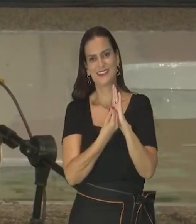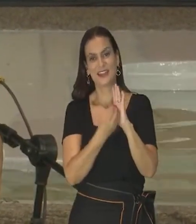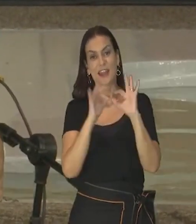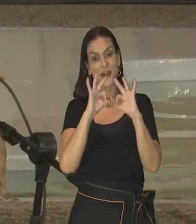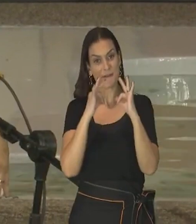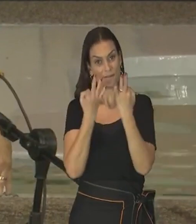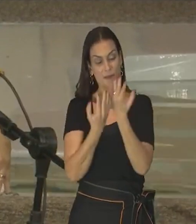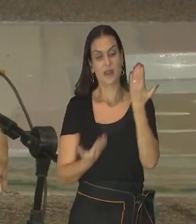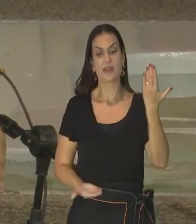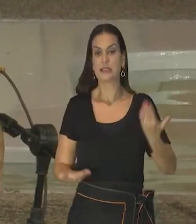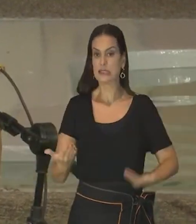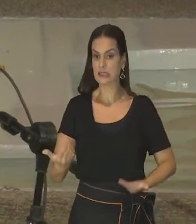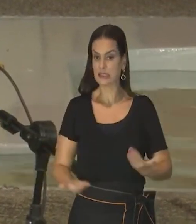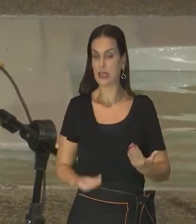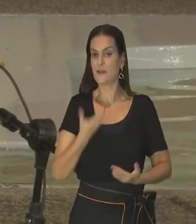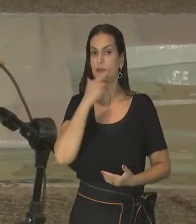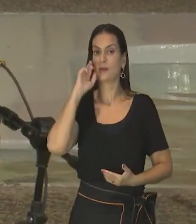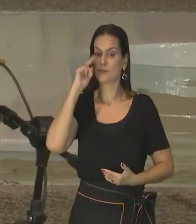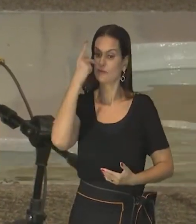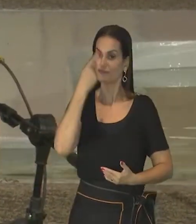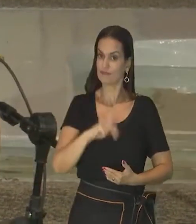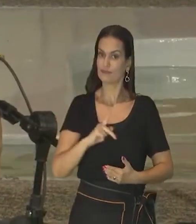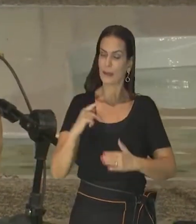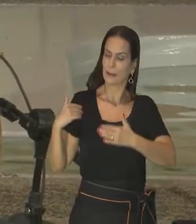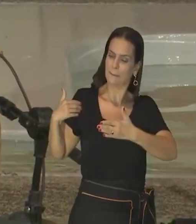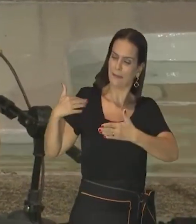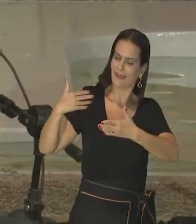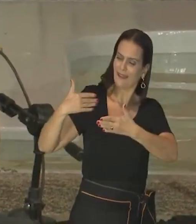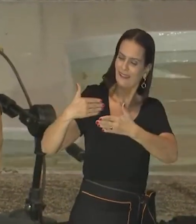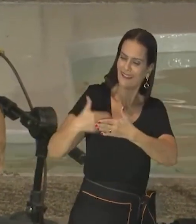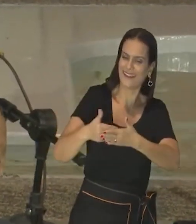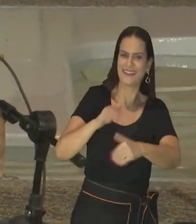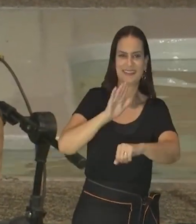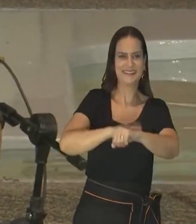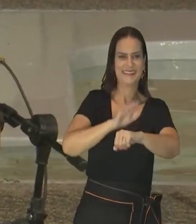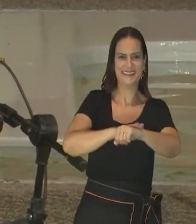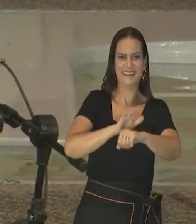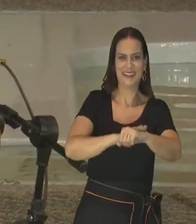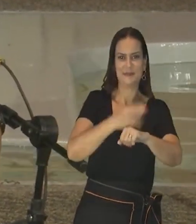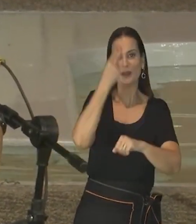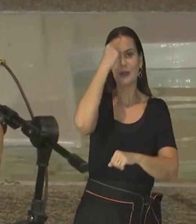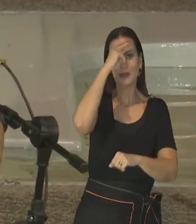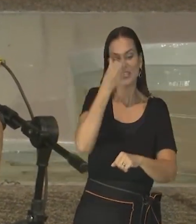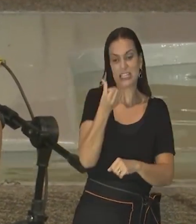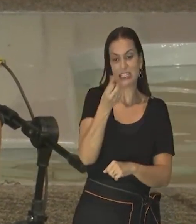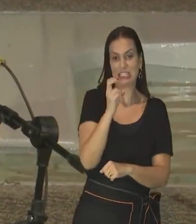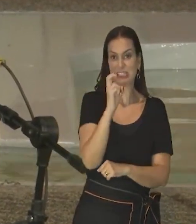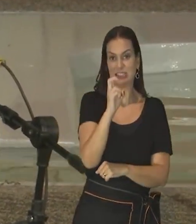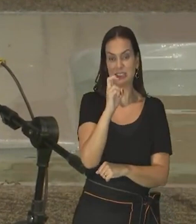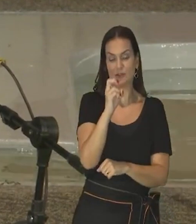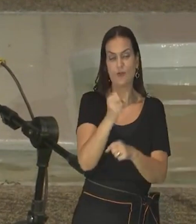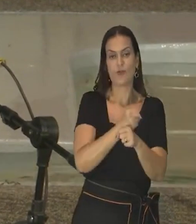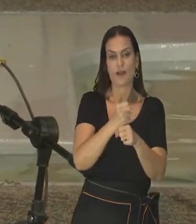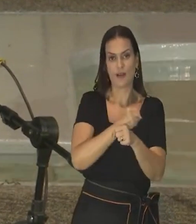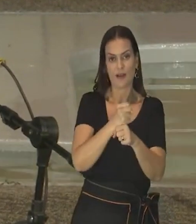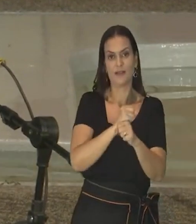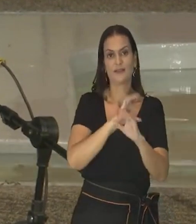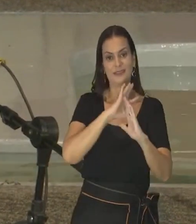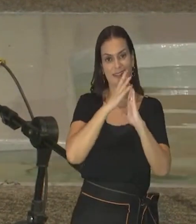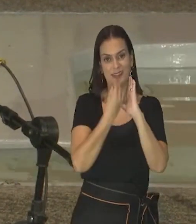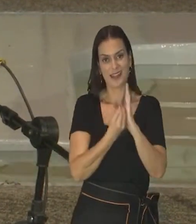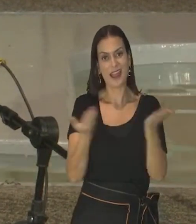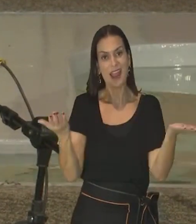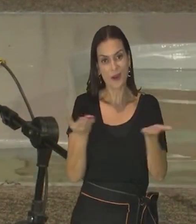que serve ao Senhor aqui e que vem servindo durante todo esse tempo da história dos 65 anos da igreja e que